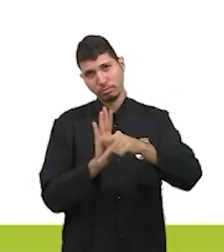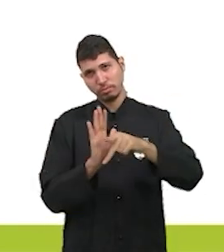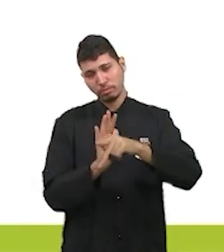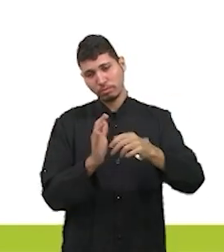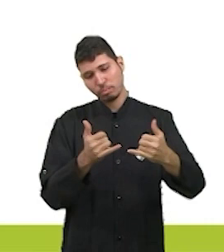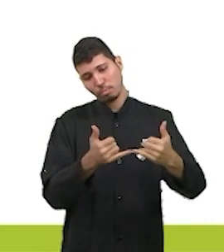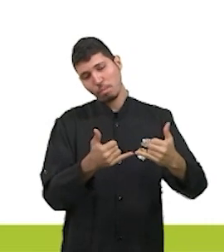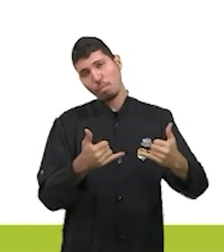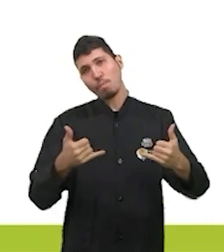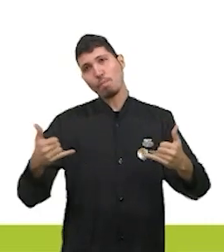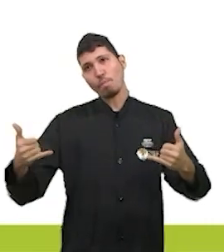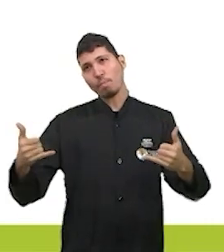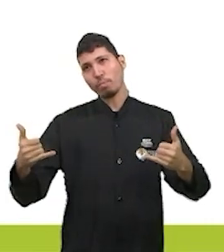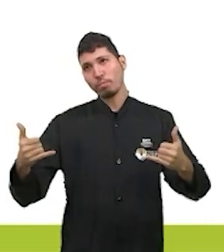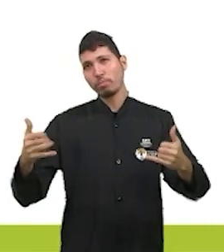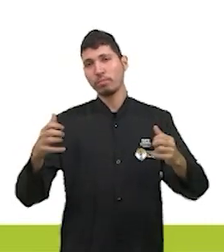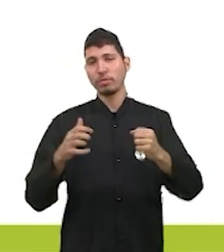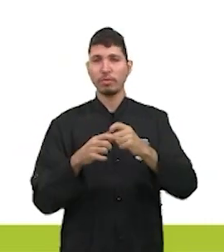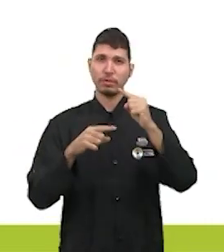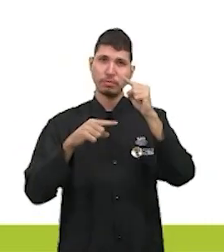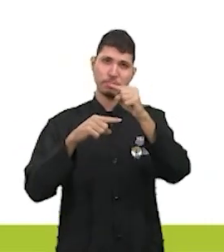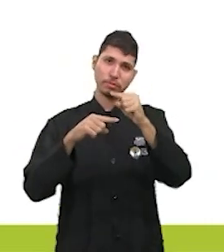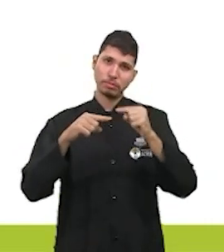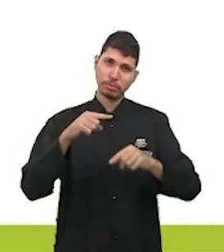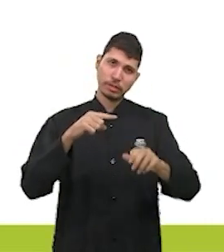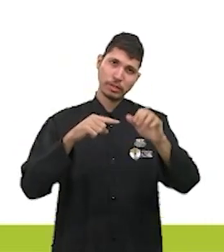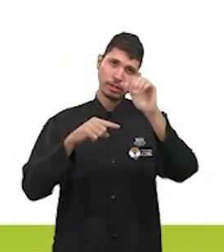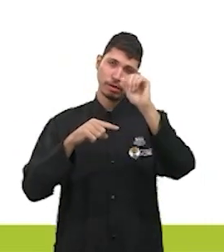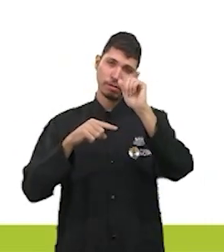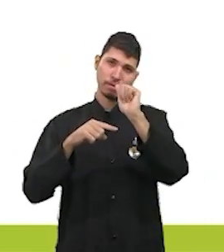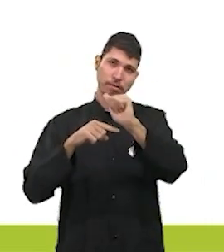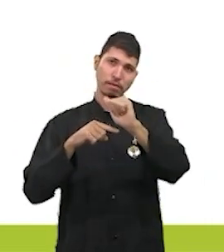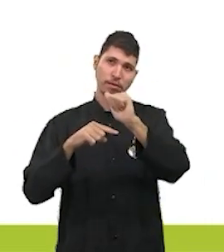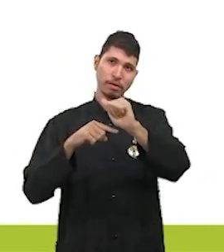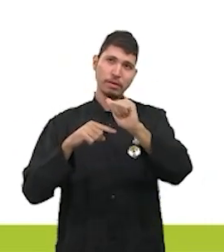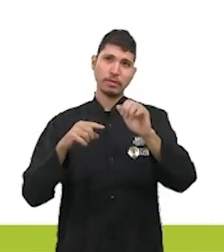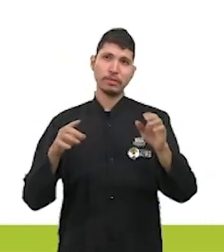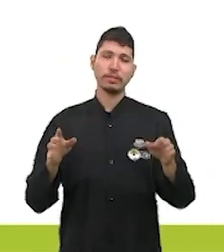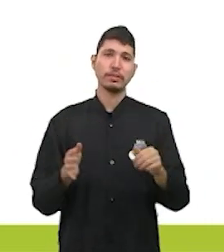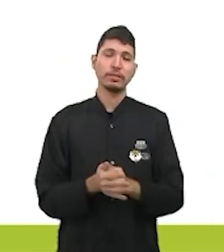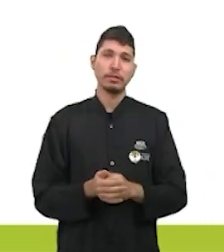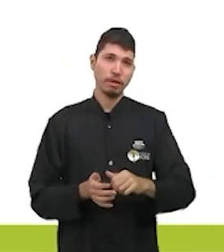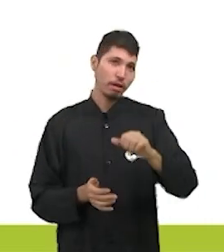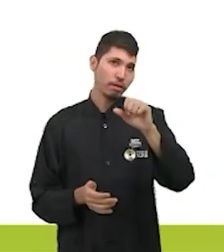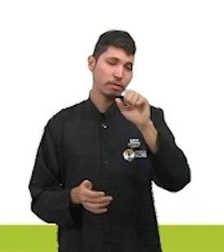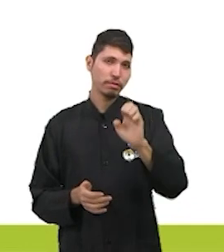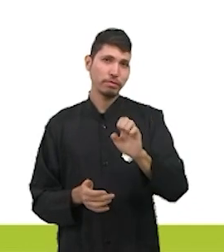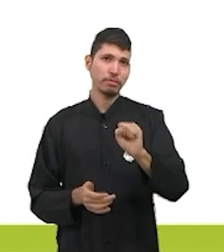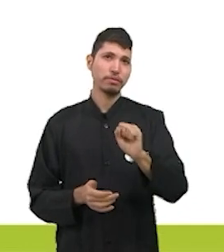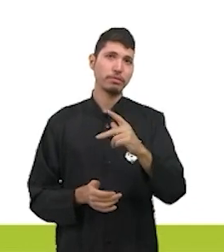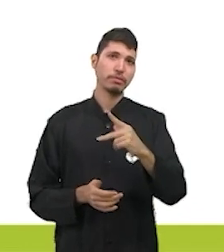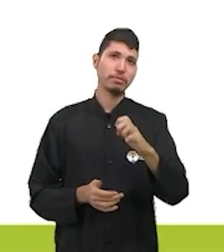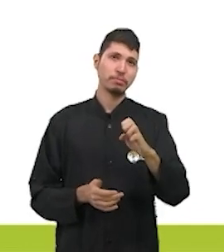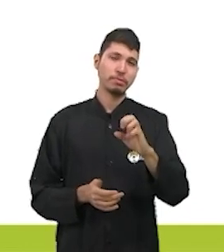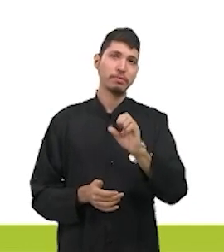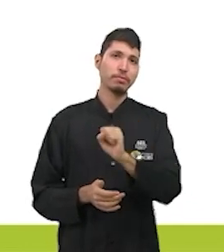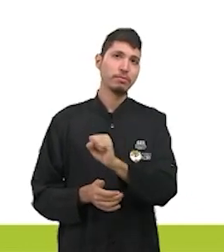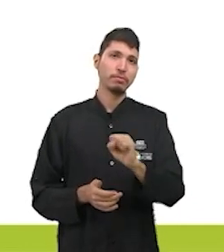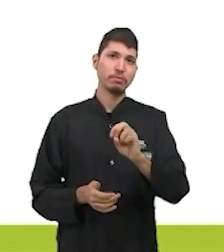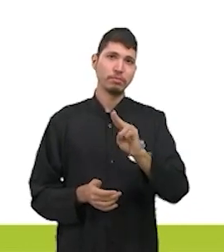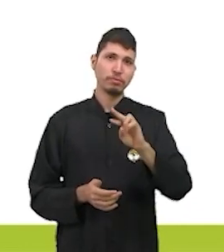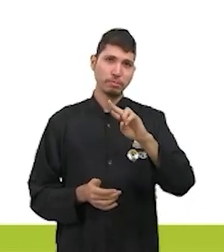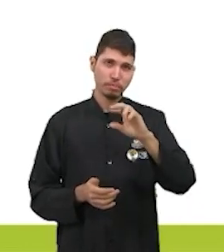dividido pela área e pela espessura, tá bom? Então, na segunda lei de Ohm, a gente vai ter agora esses novos